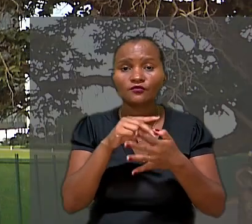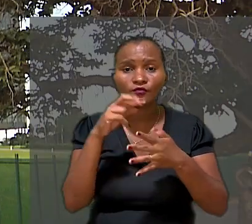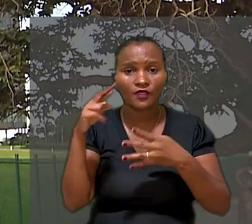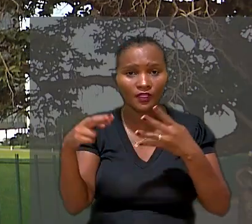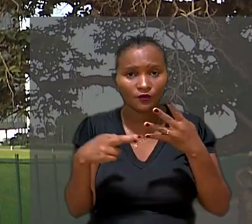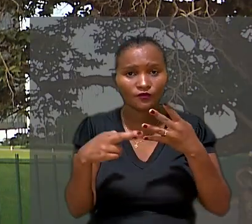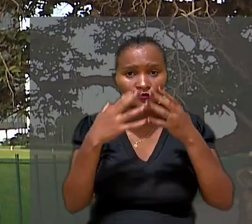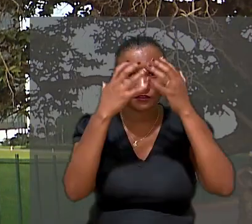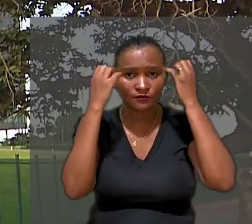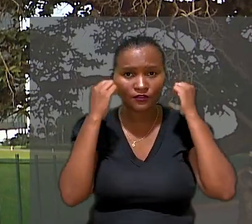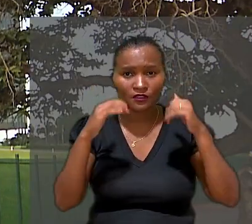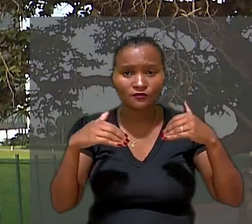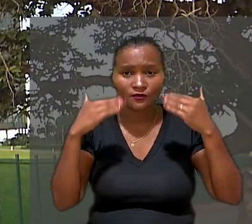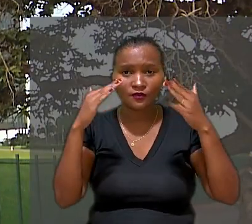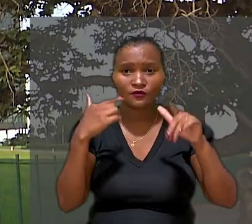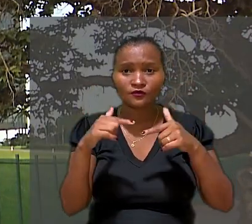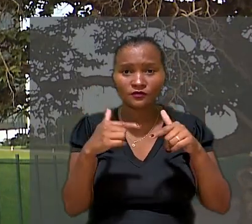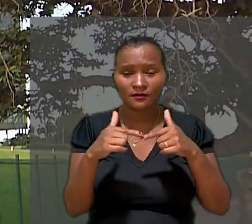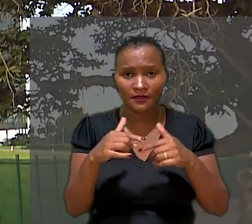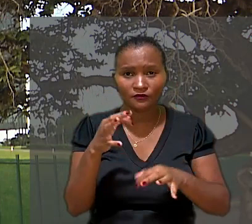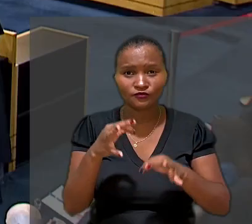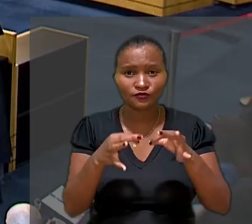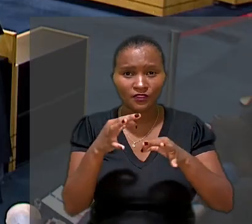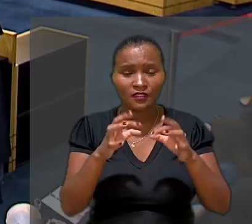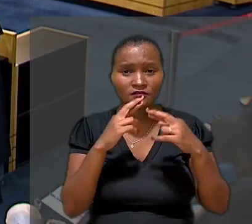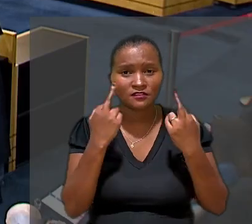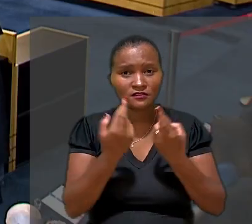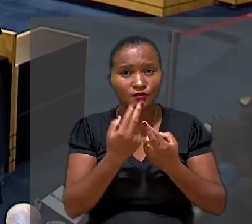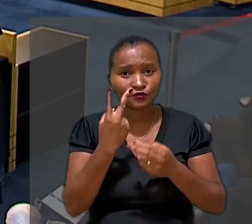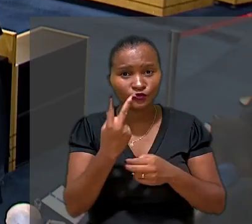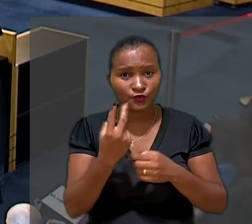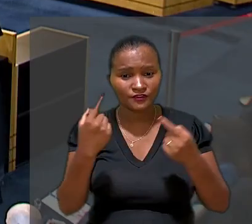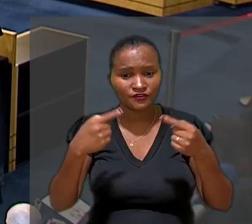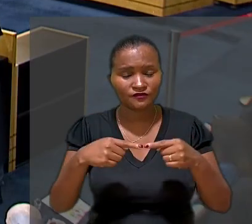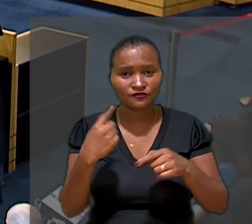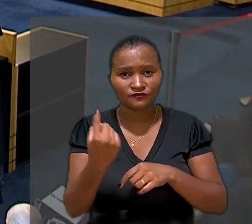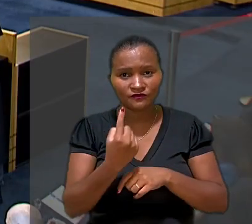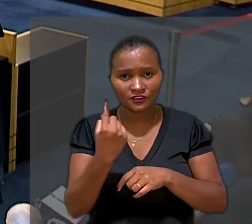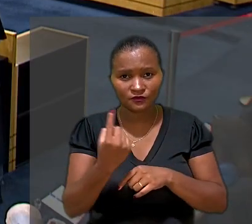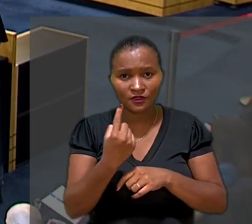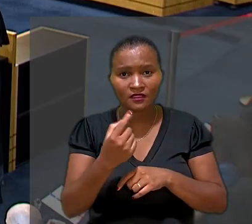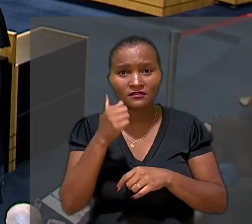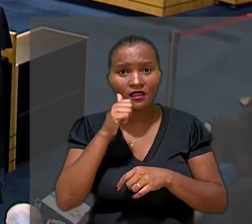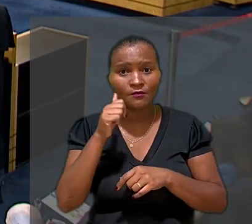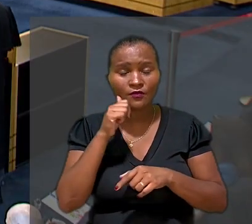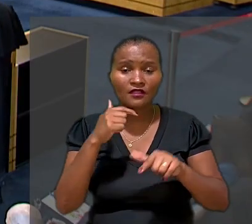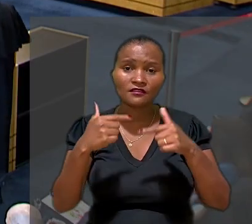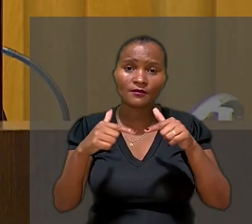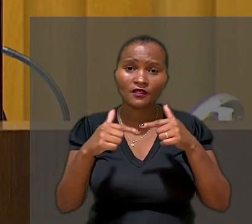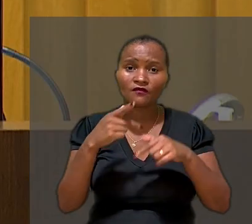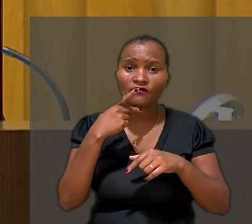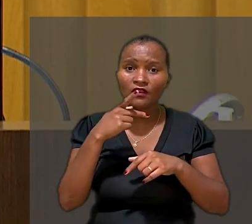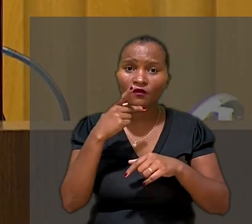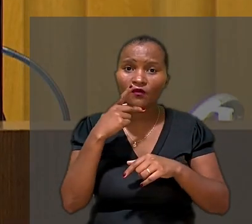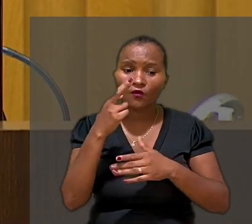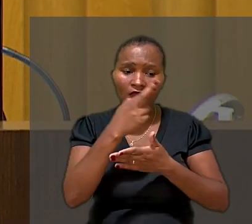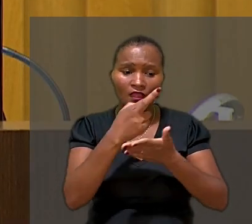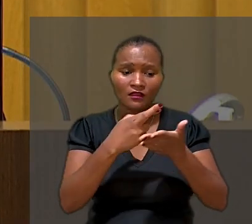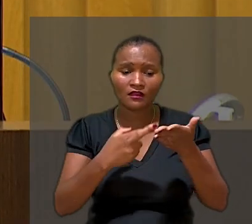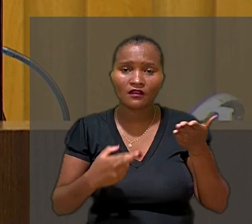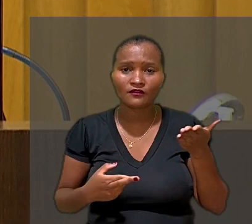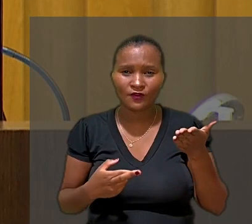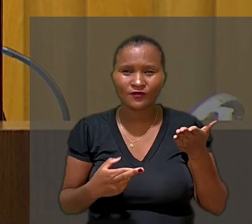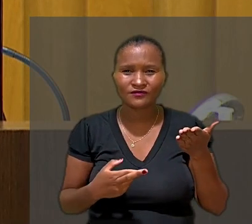fatos. No recurso ao Tribunal Superior do Trabalho, julgado pela seção 2 de dissídios individuais, a trabalhadora argumentou